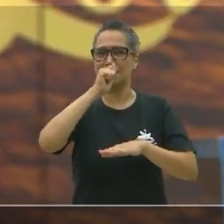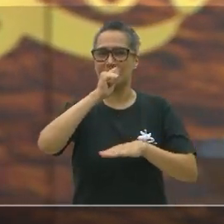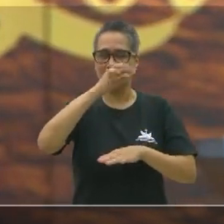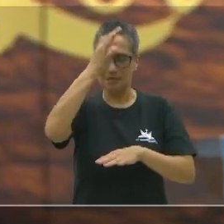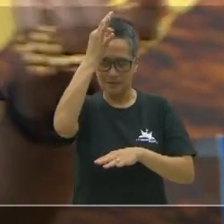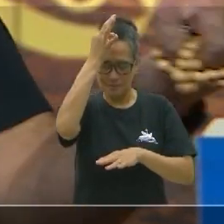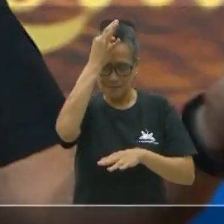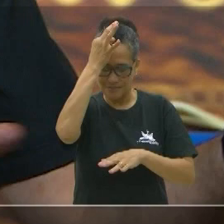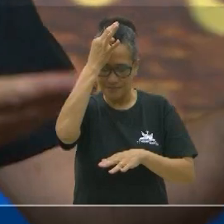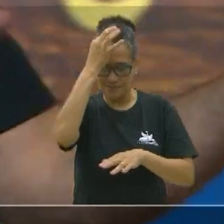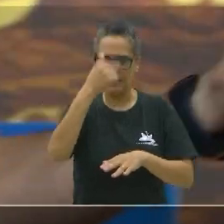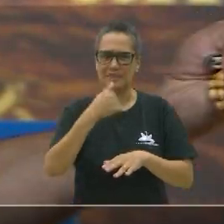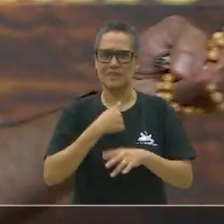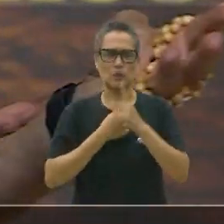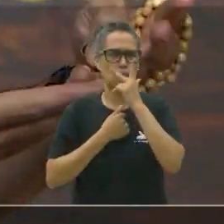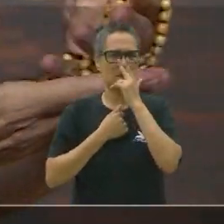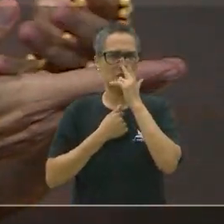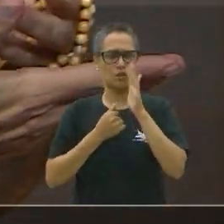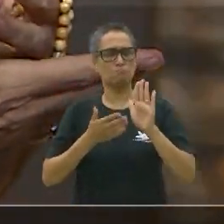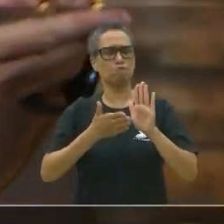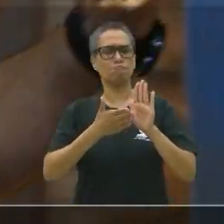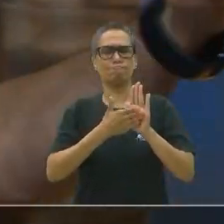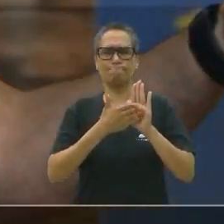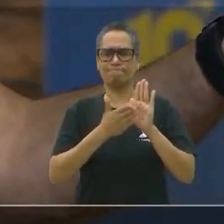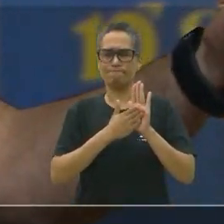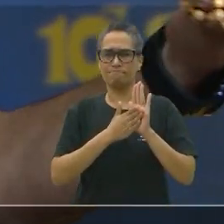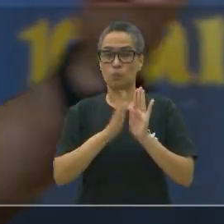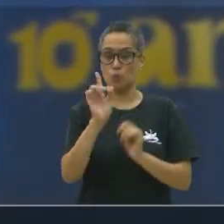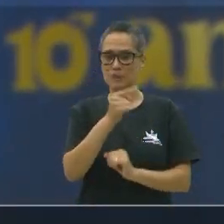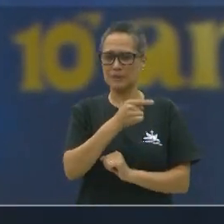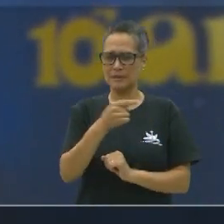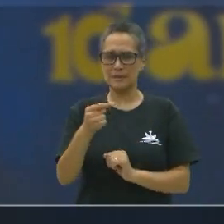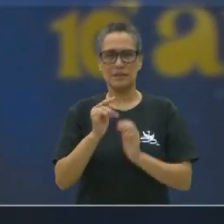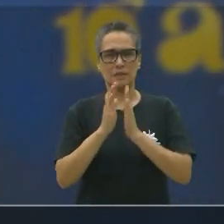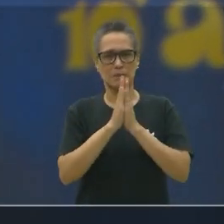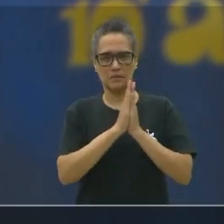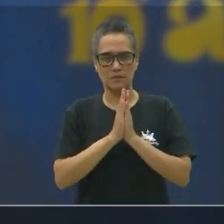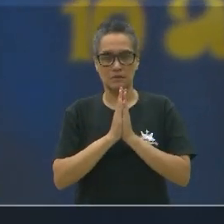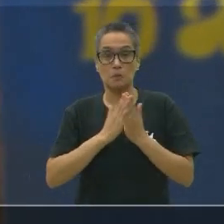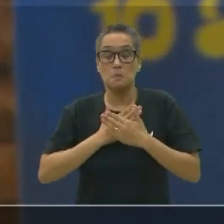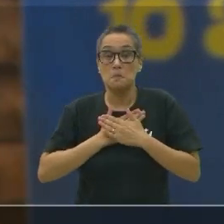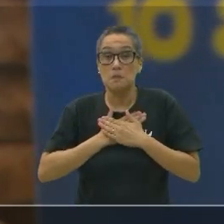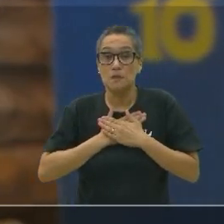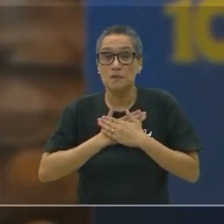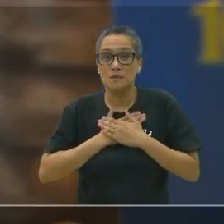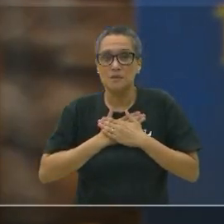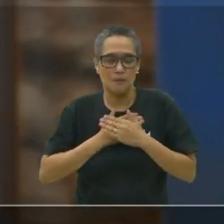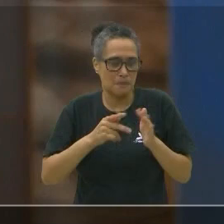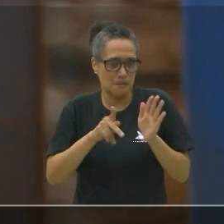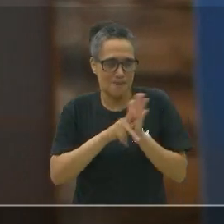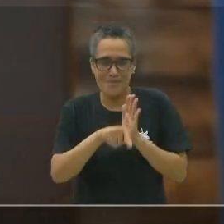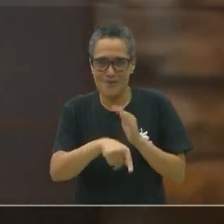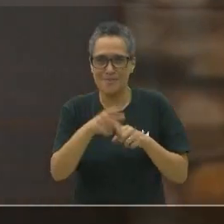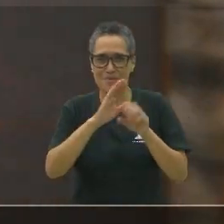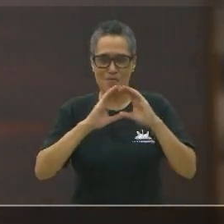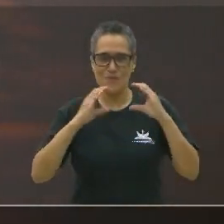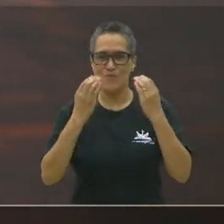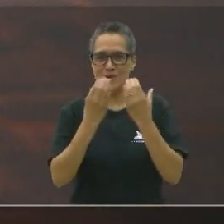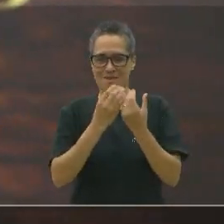eu achei que eu ia propor uma semana de oração para os meus, para aqueles que pertenciam àquela